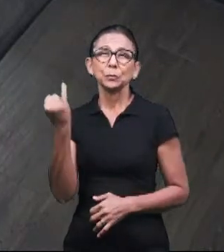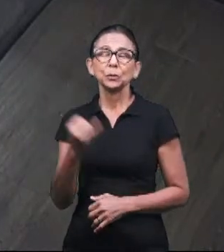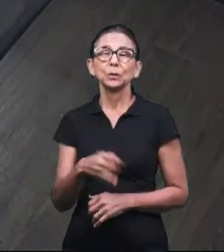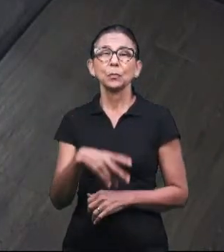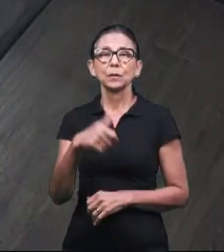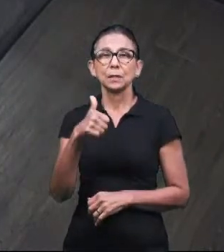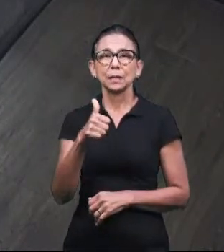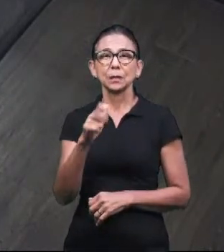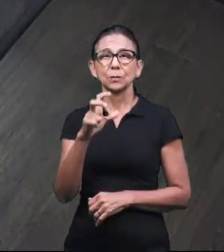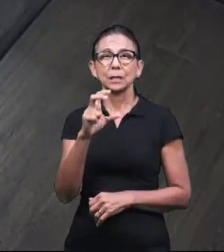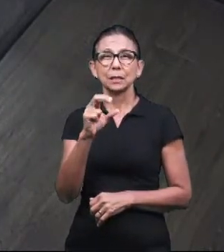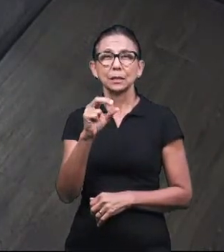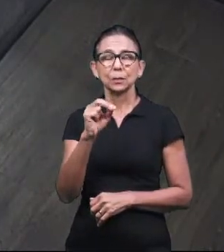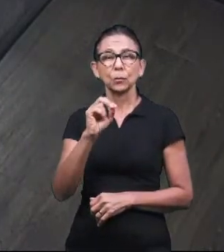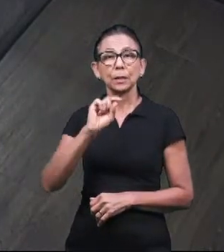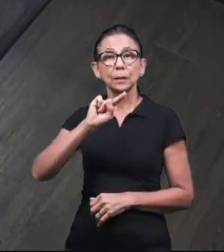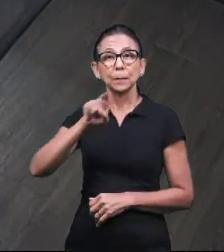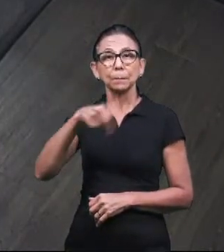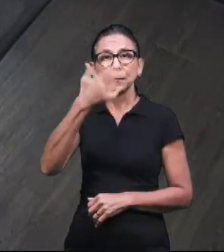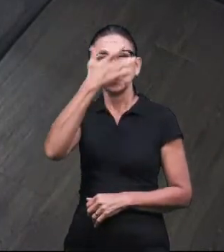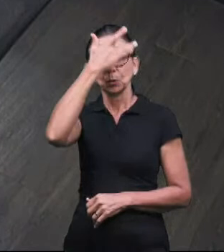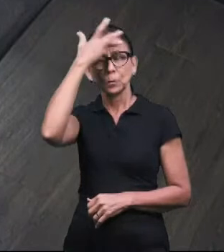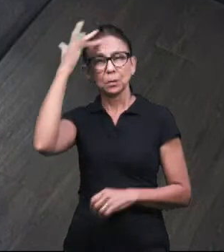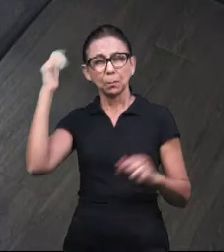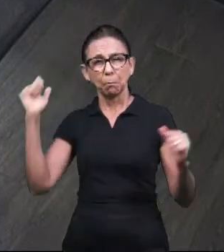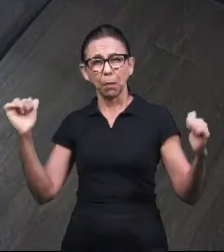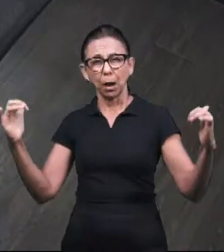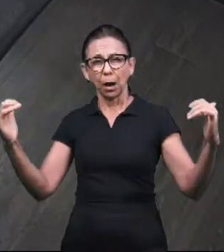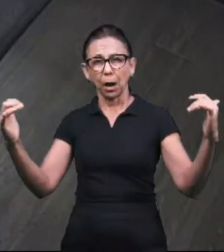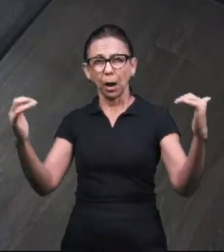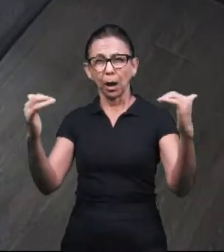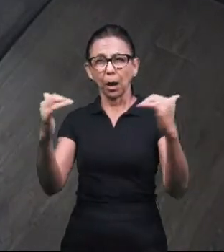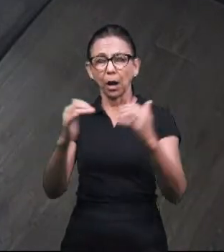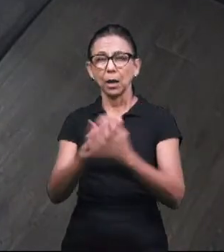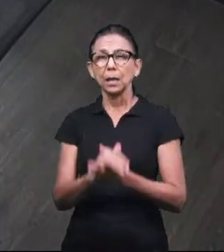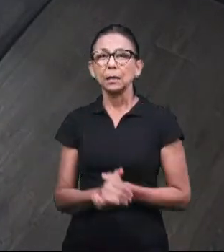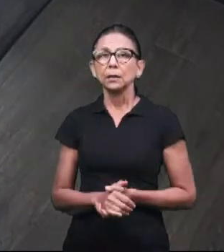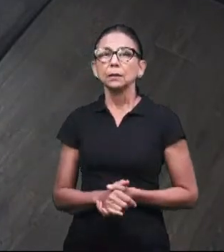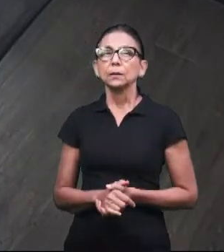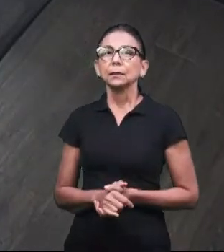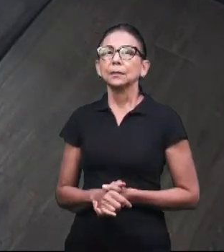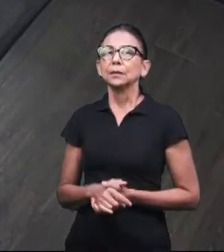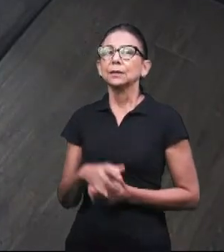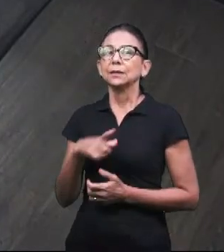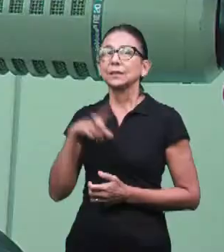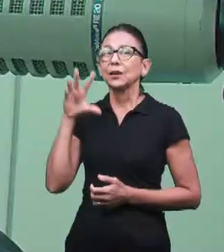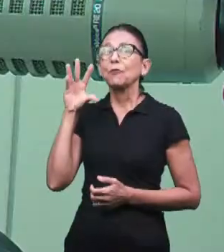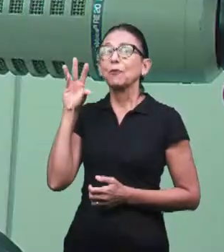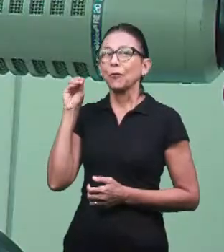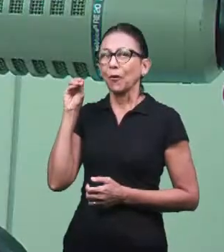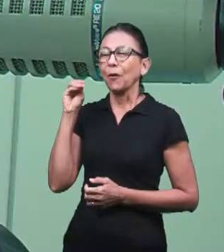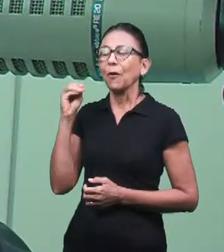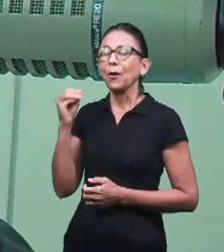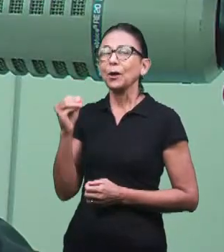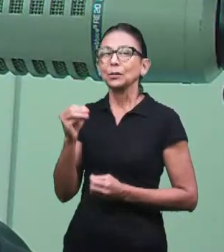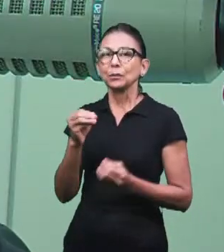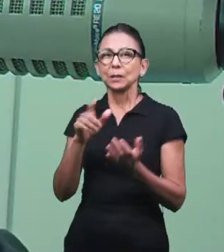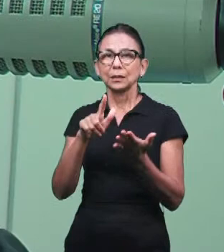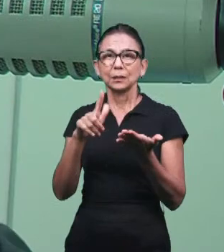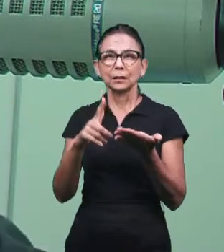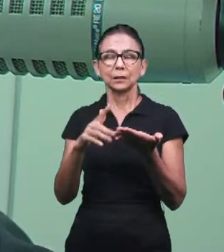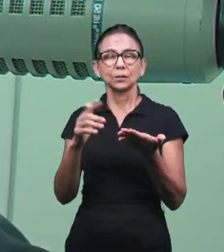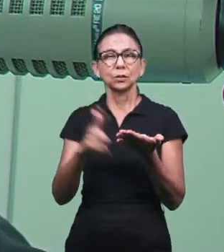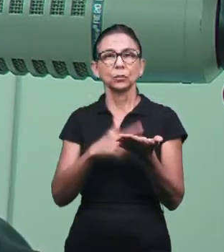mil pessoas. Tem as fotos nesse álbum, né, que nós estávamos vendo ali. Ônibus não tinha mais,